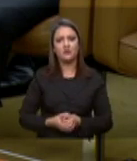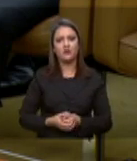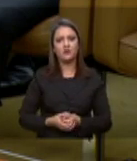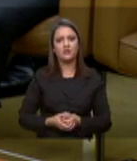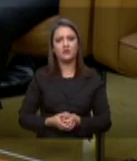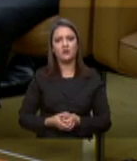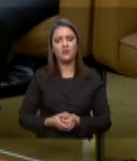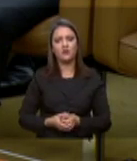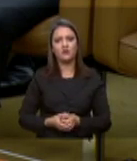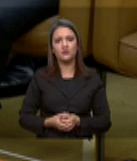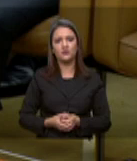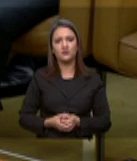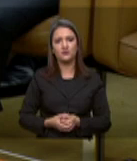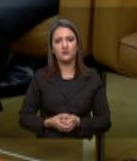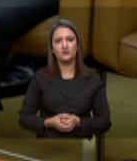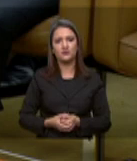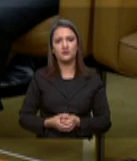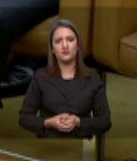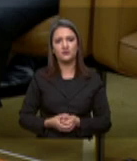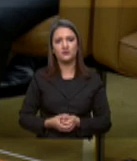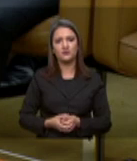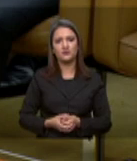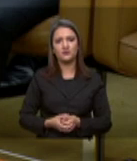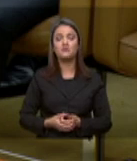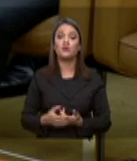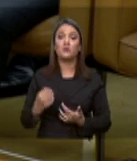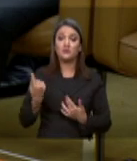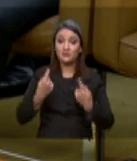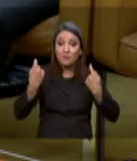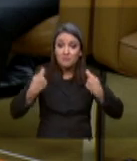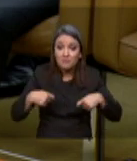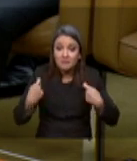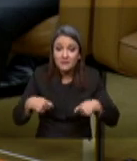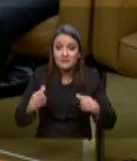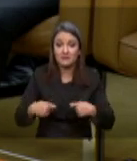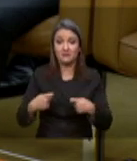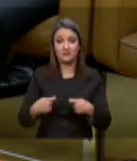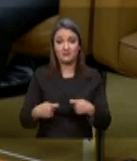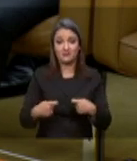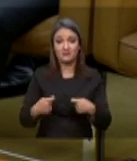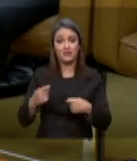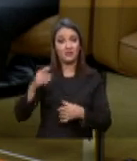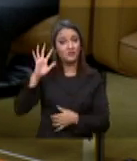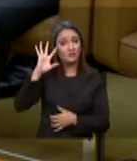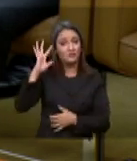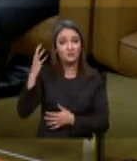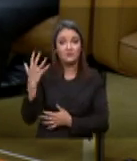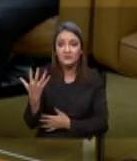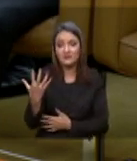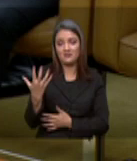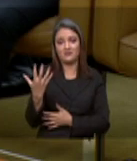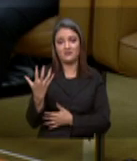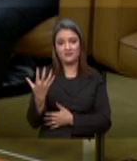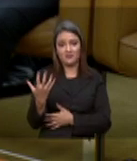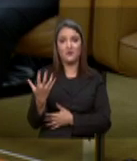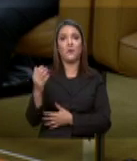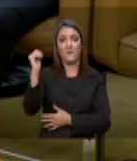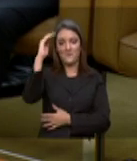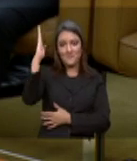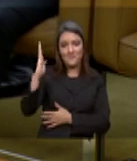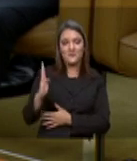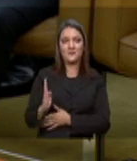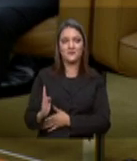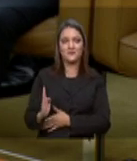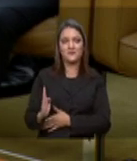conjunto ADPF 760 e ADO 54. Buscar uma solução conjunta para o Brasil,